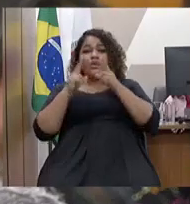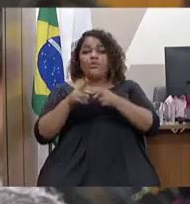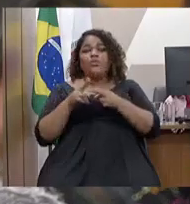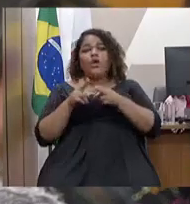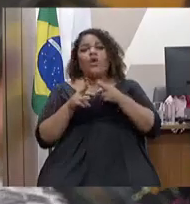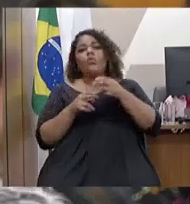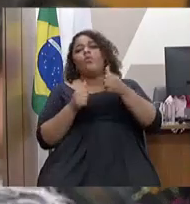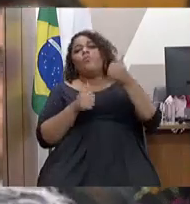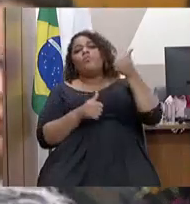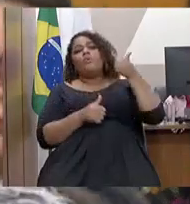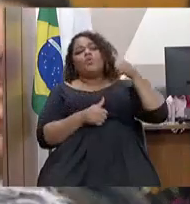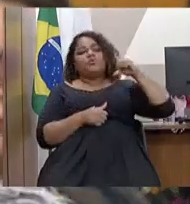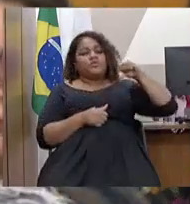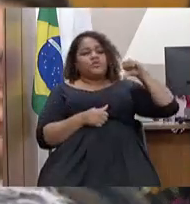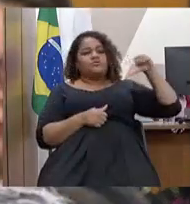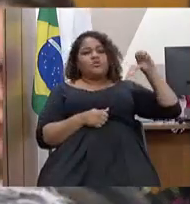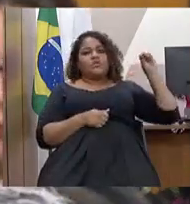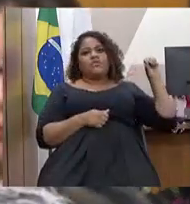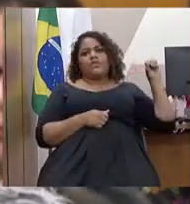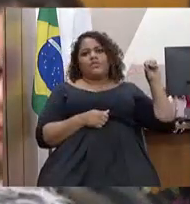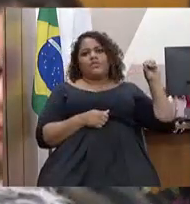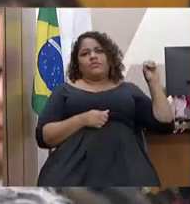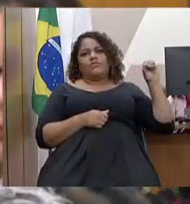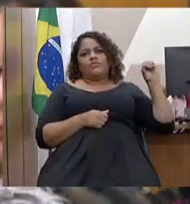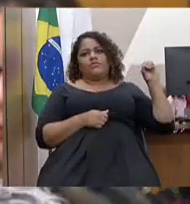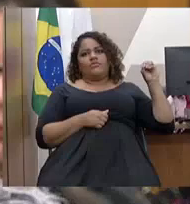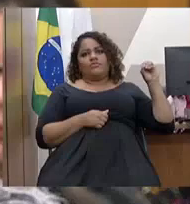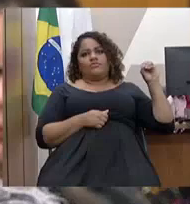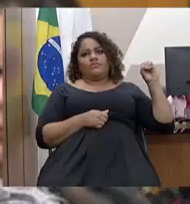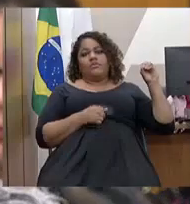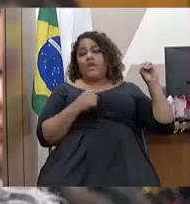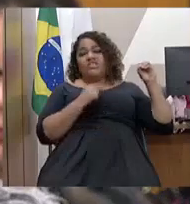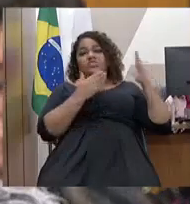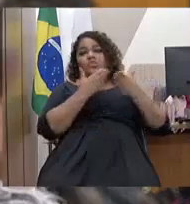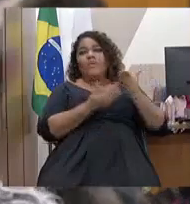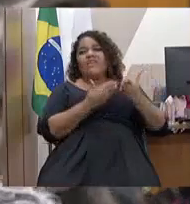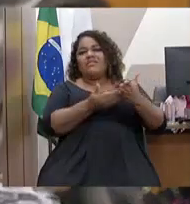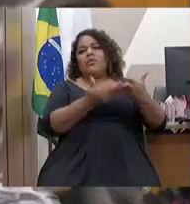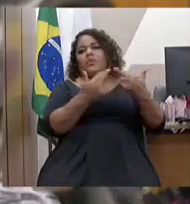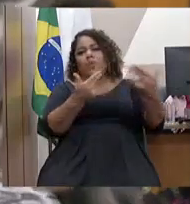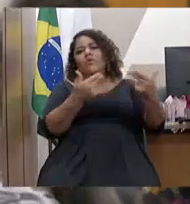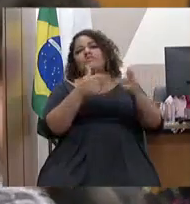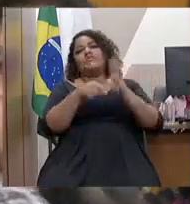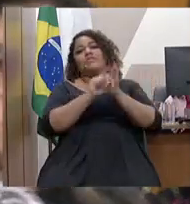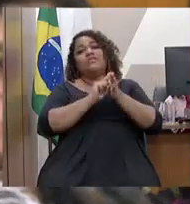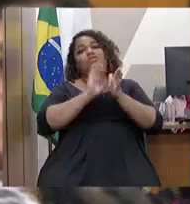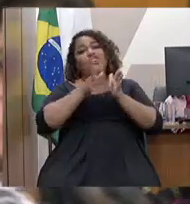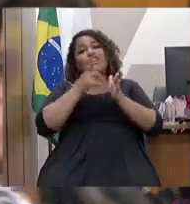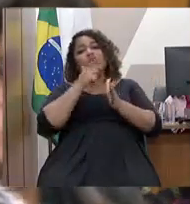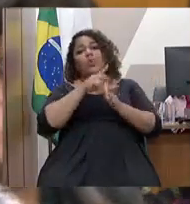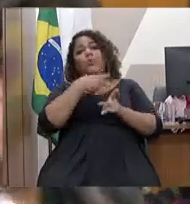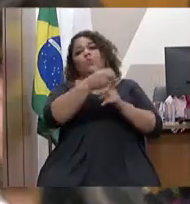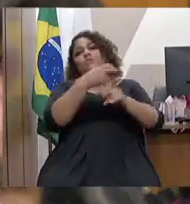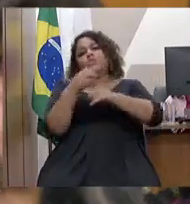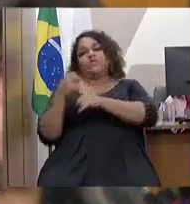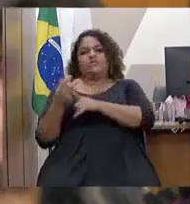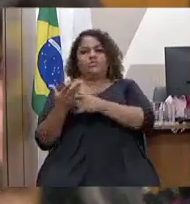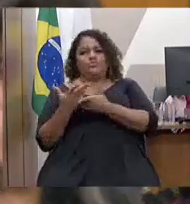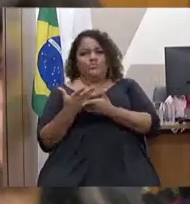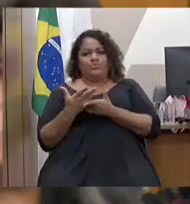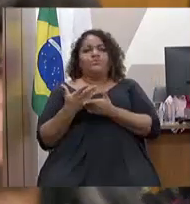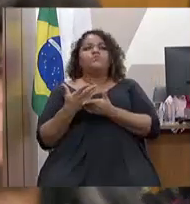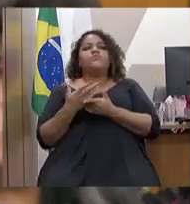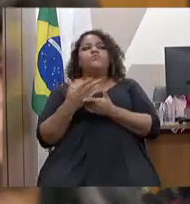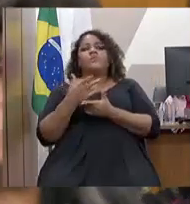correndo atrás de coisas que nós conquistamos a NR 18 por exemplo os auditores mais velhos